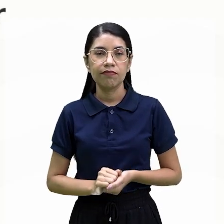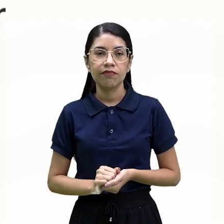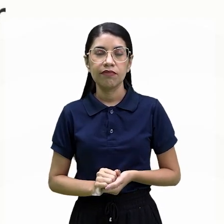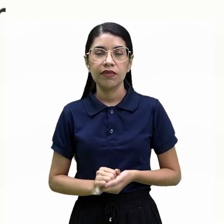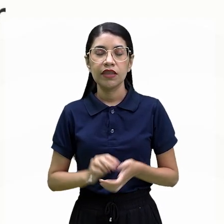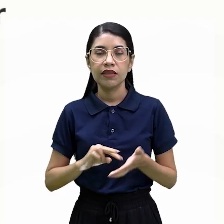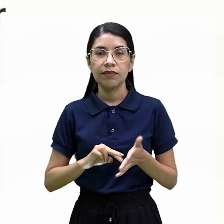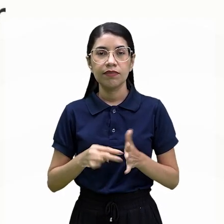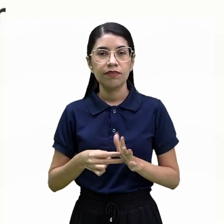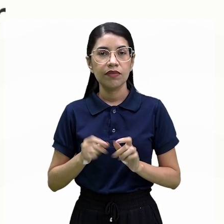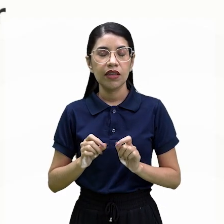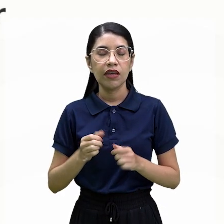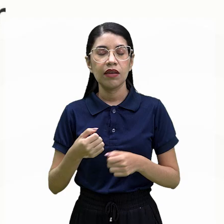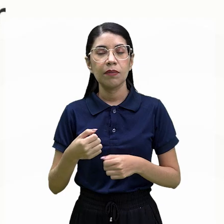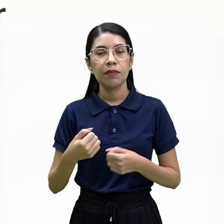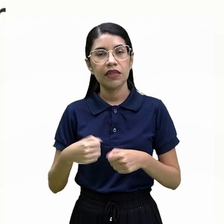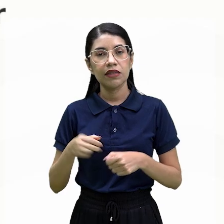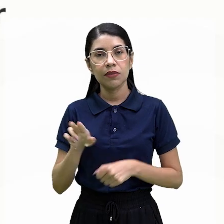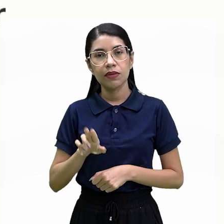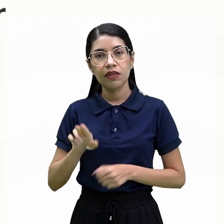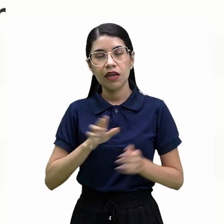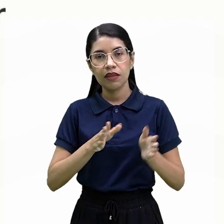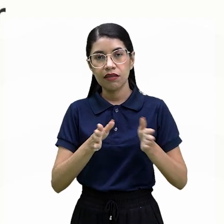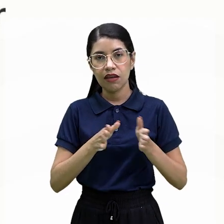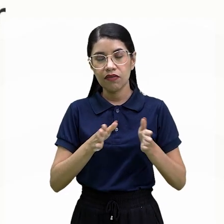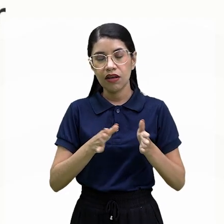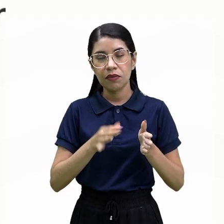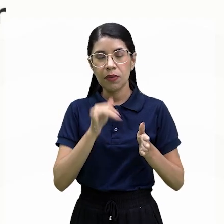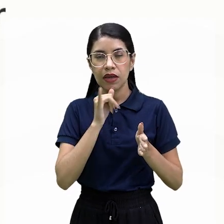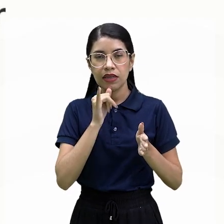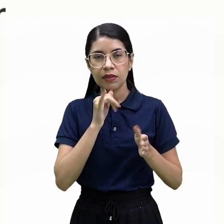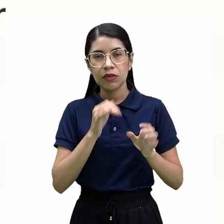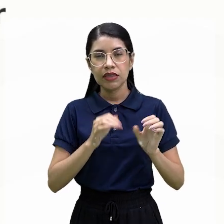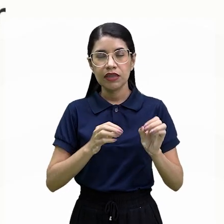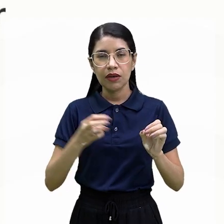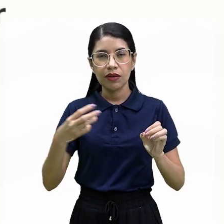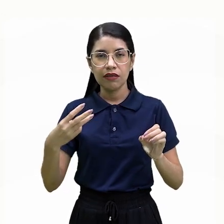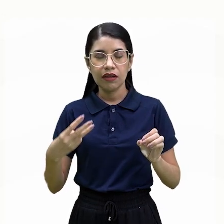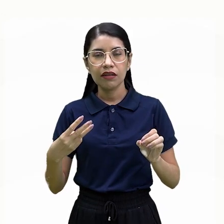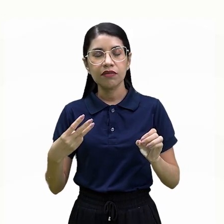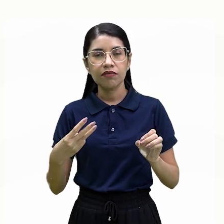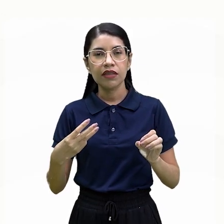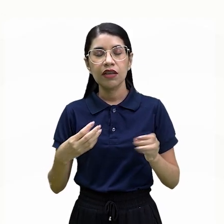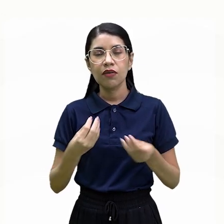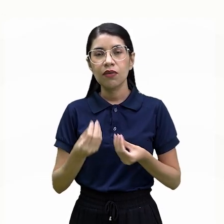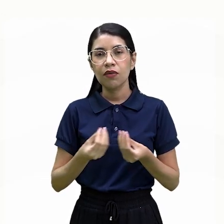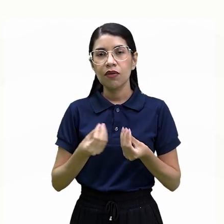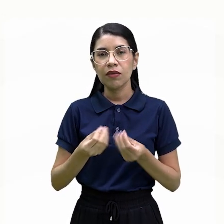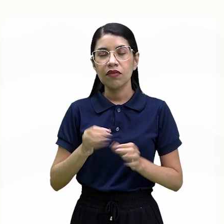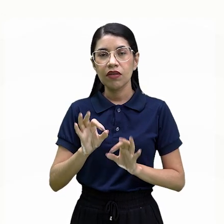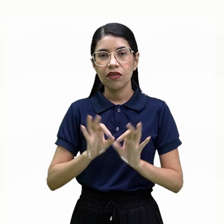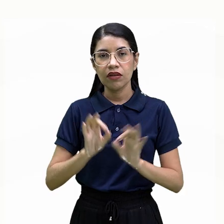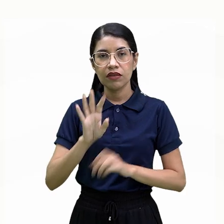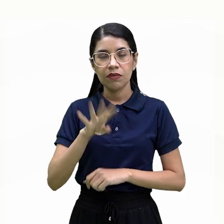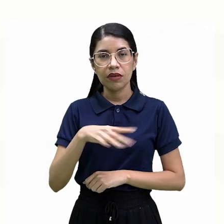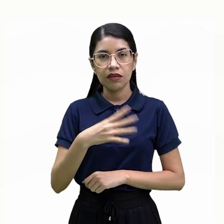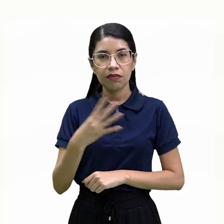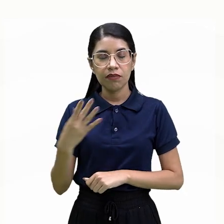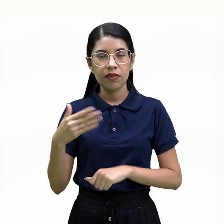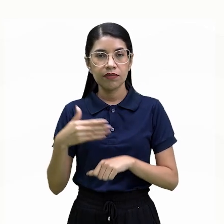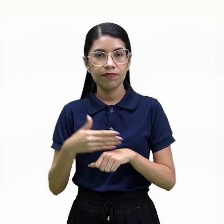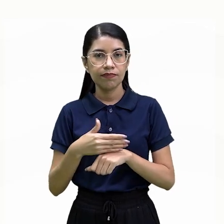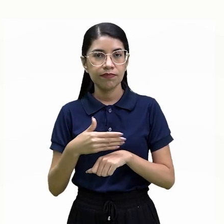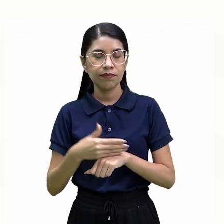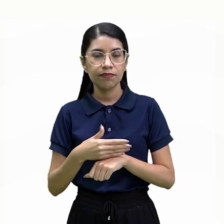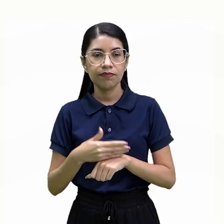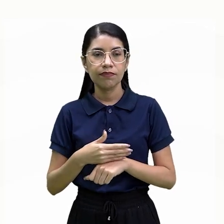eu vou trabalhar com intervalos. E aí, nós vamos recordar como construir uma tabela de gráficos, um